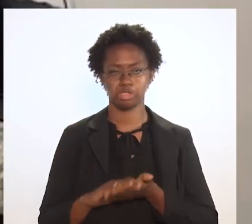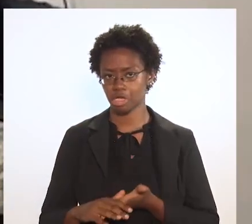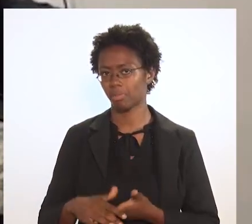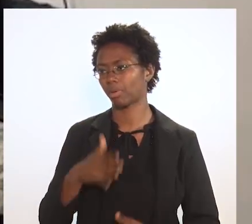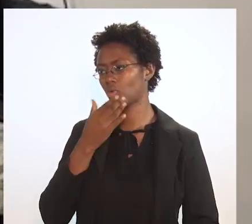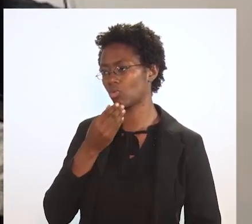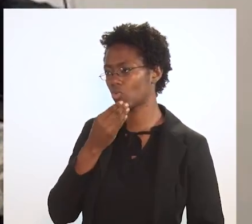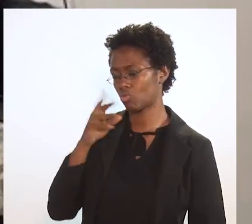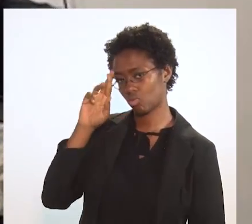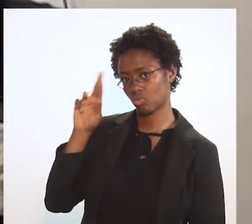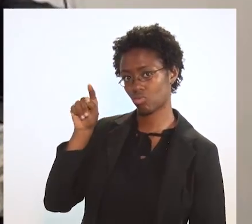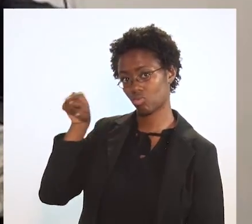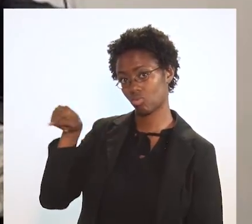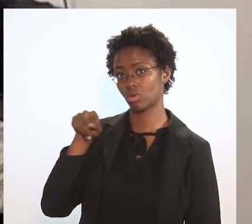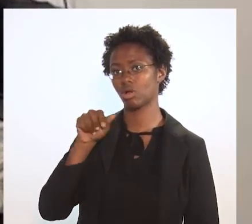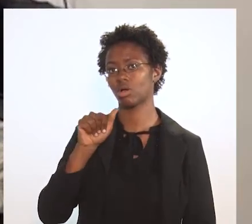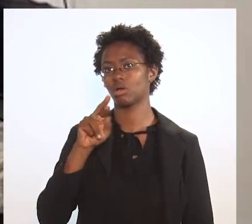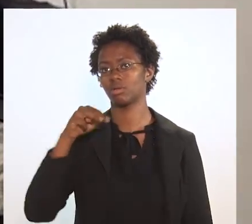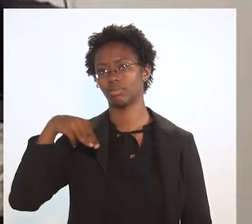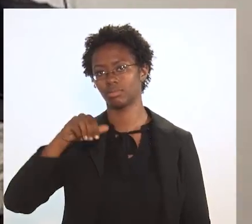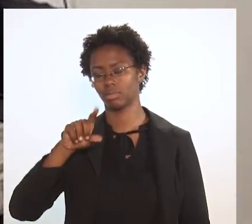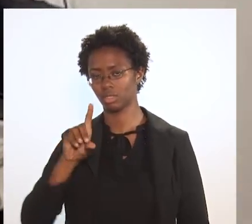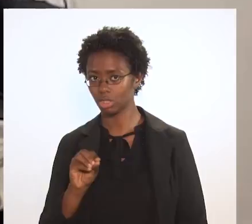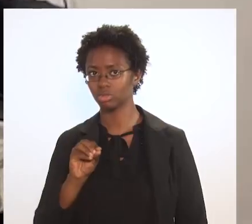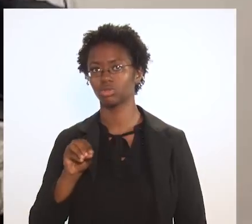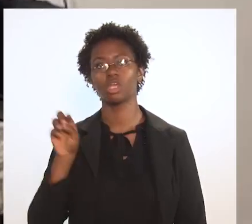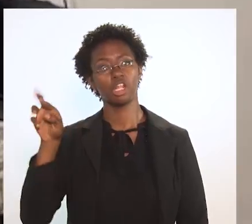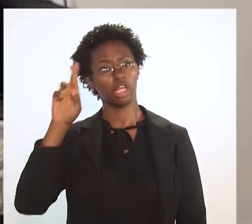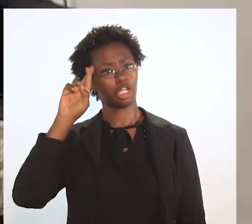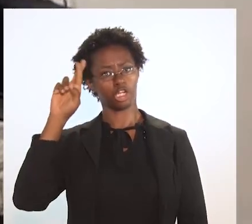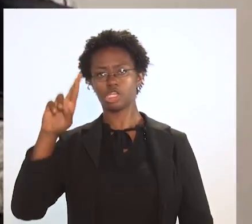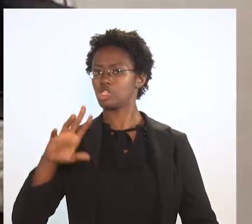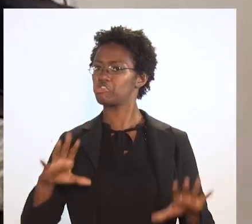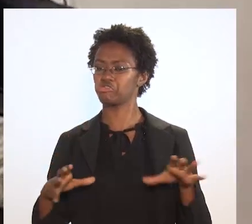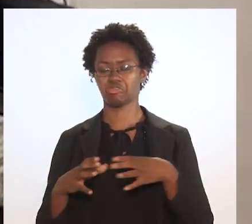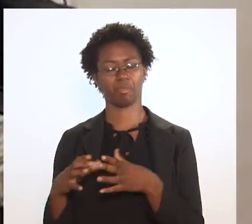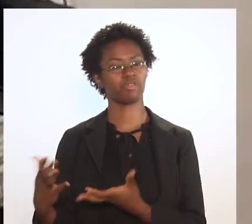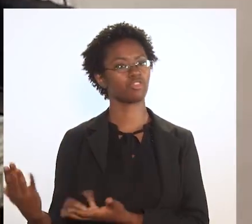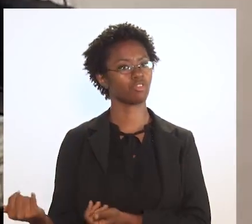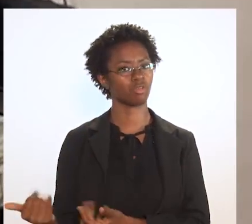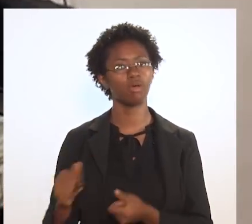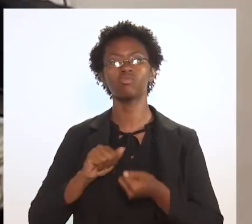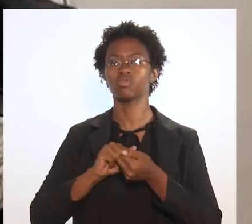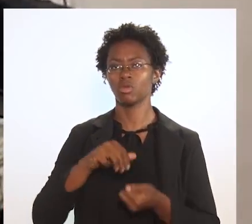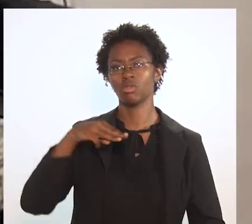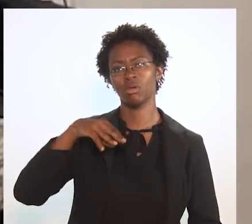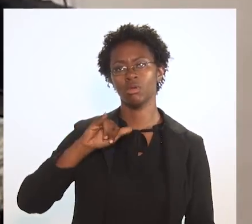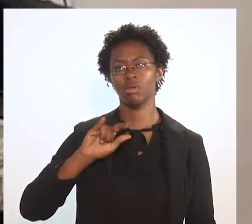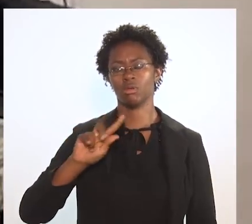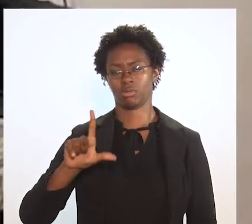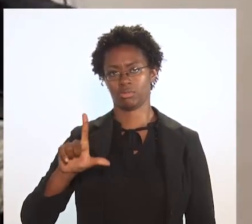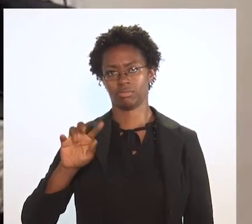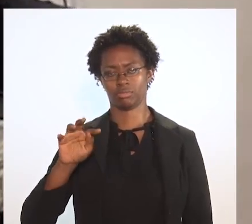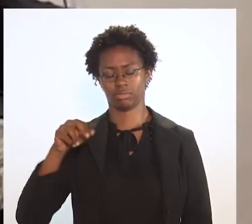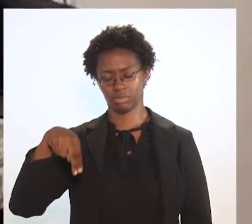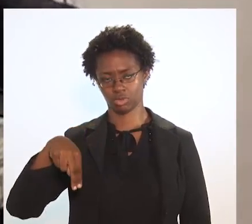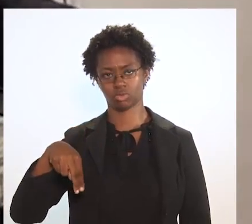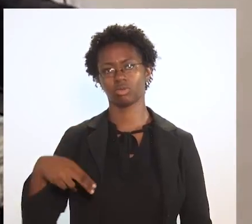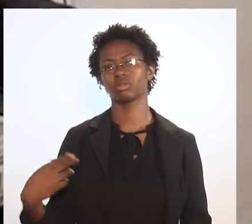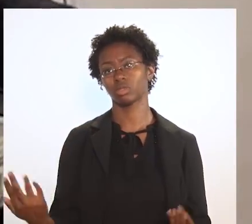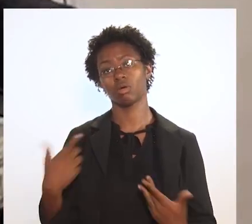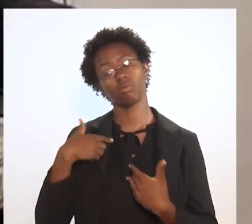senhor Armando Campos foi um grande líder dessa rapaziada, e juntamente com o Milton